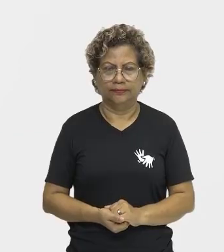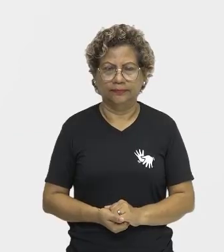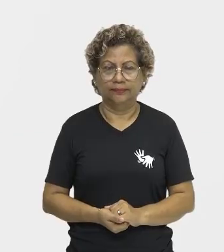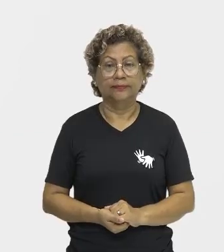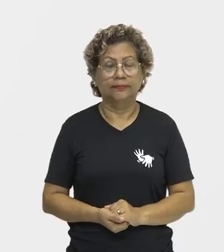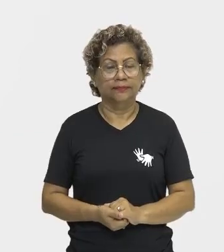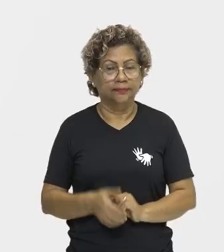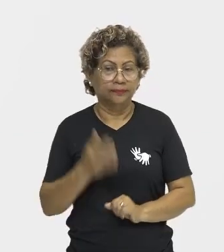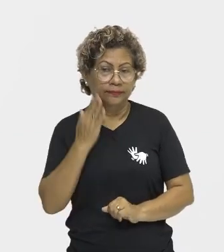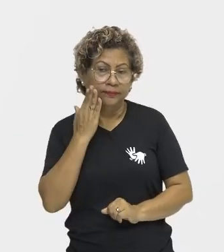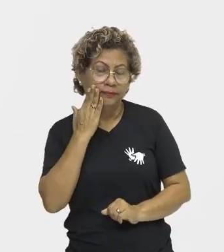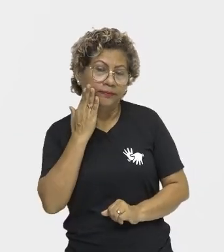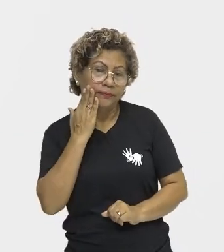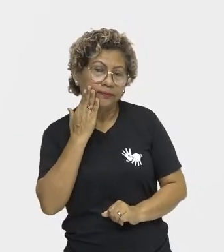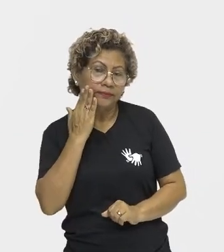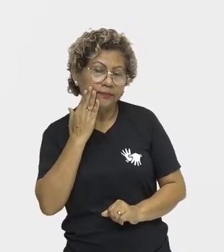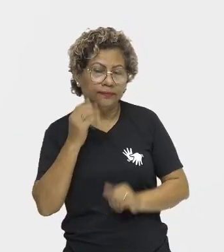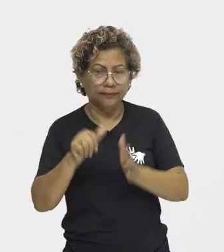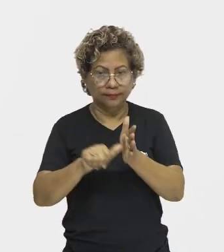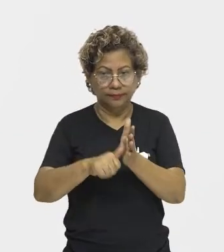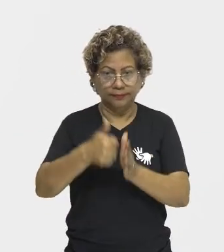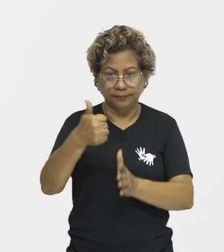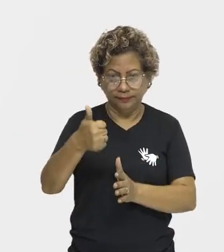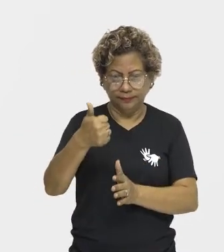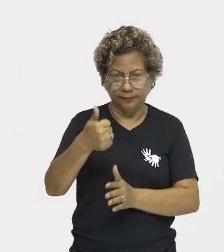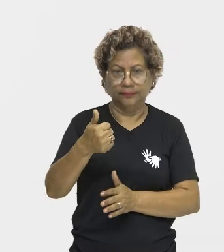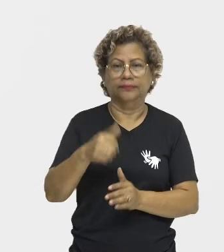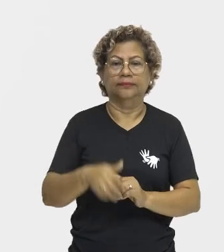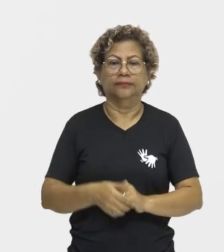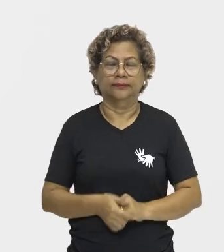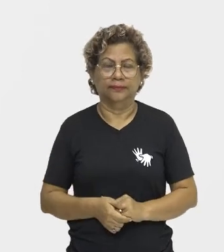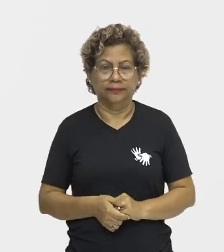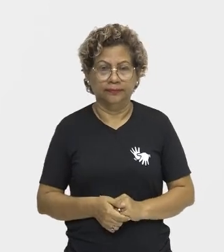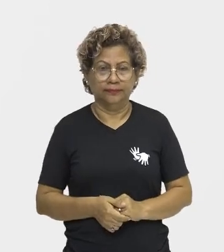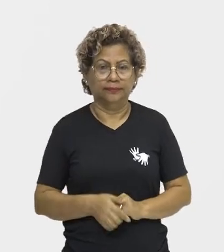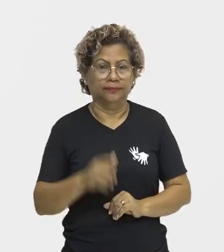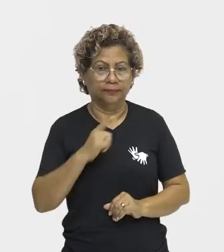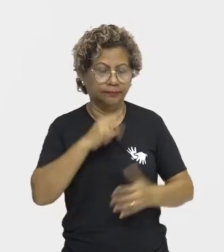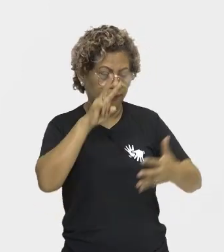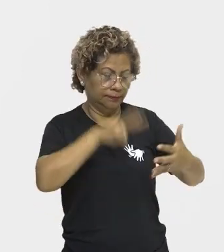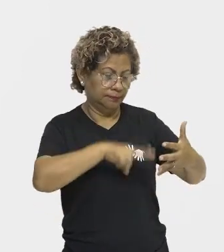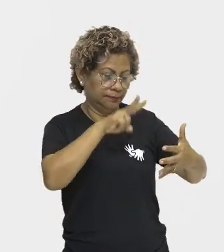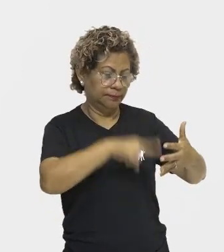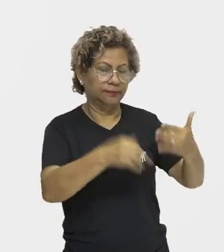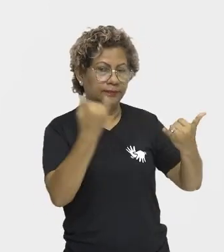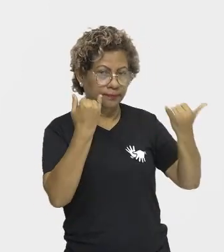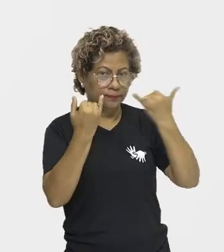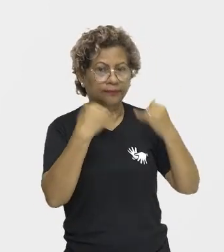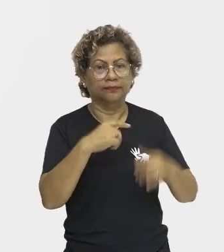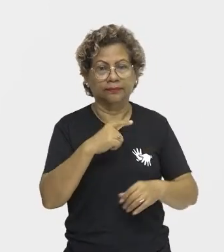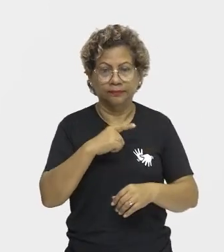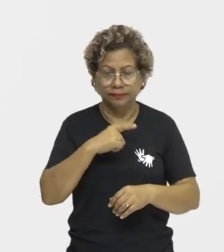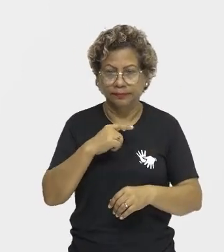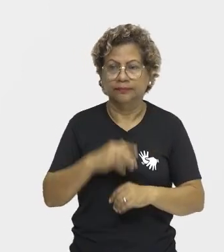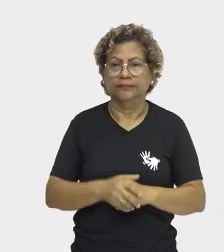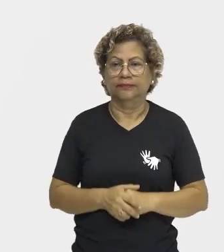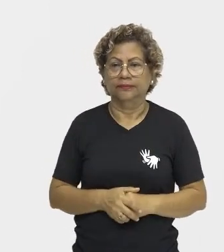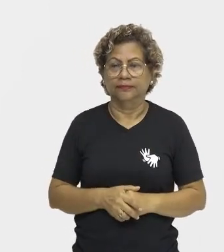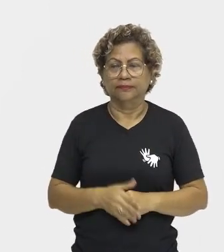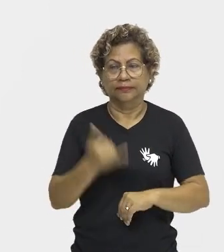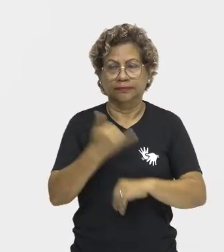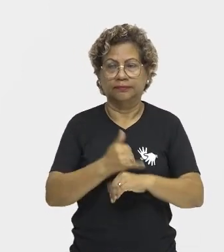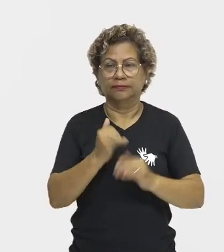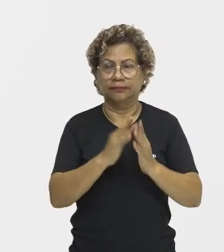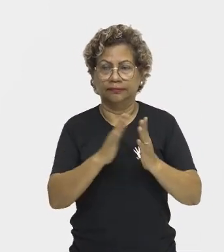Muito bem, pessoal. Na questão 1, você tem uma barra de cobre de massa igual